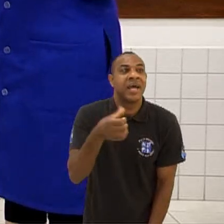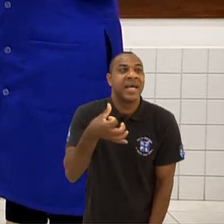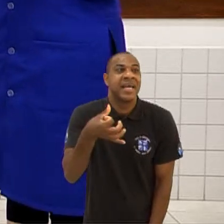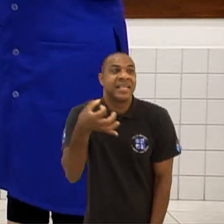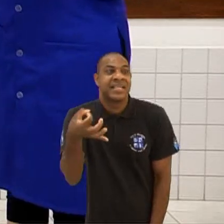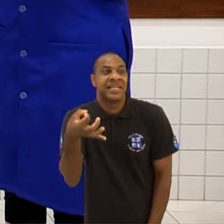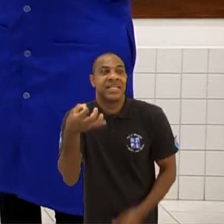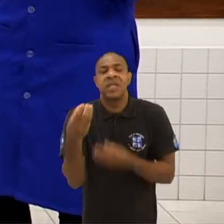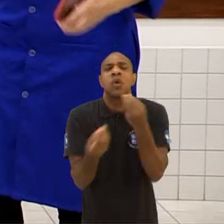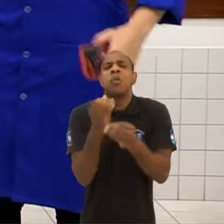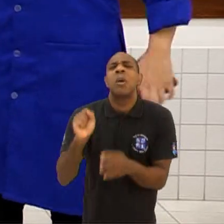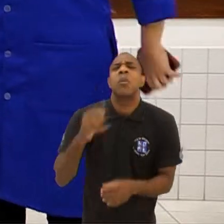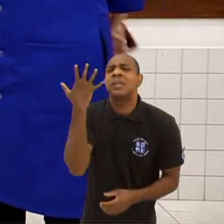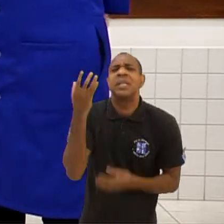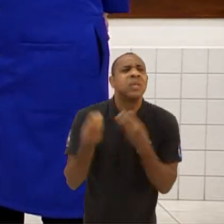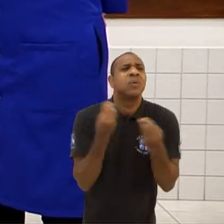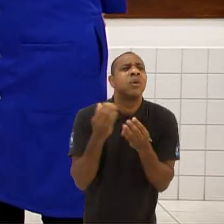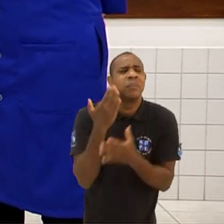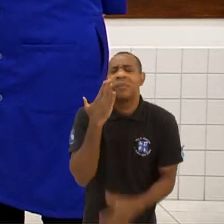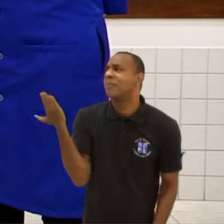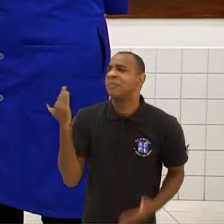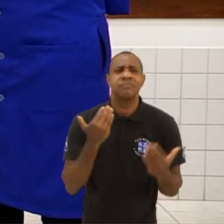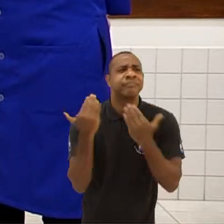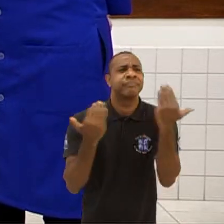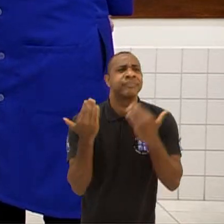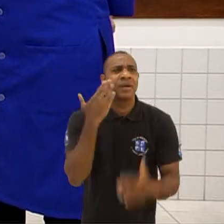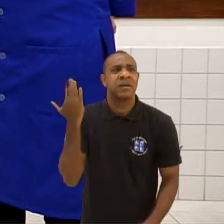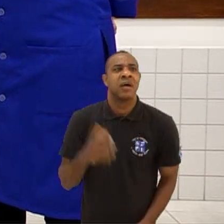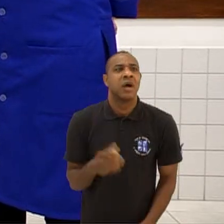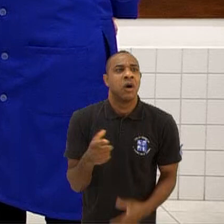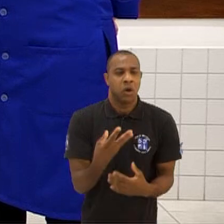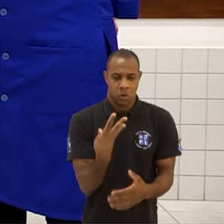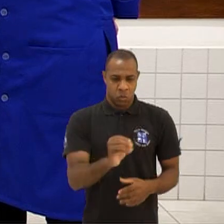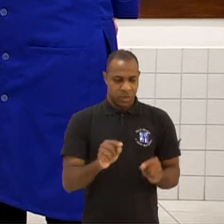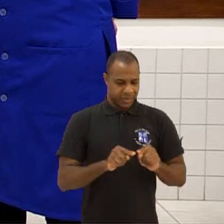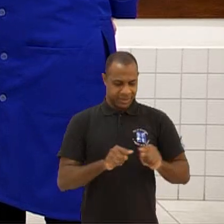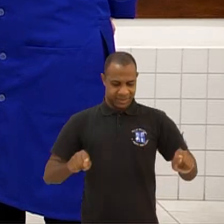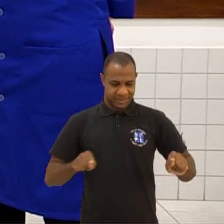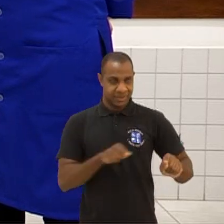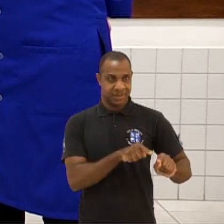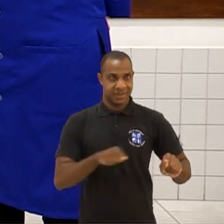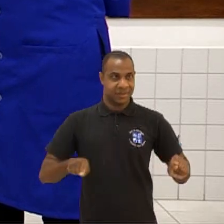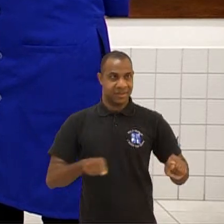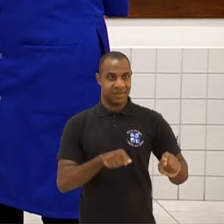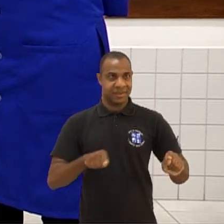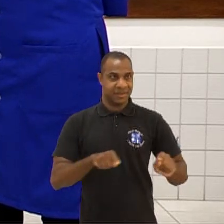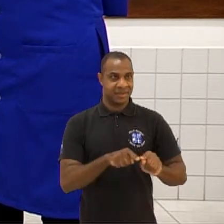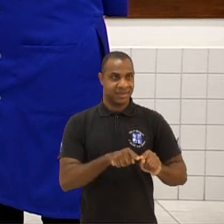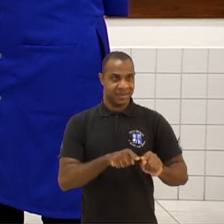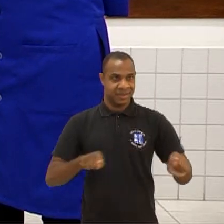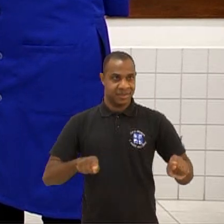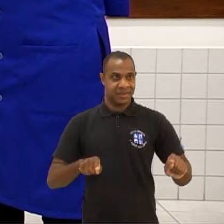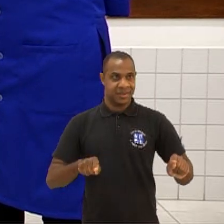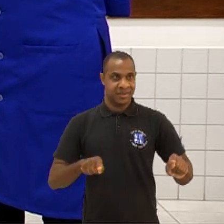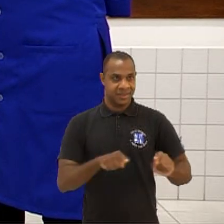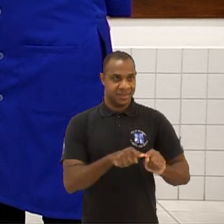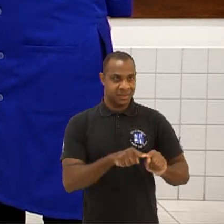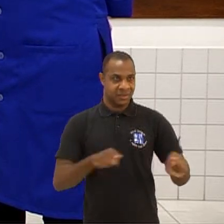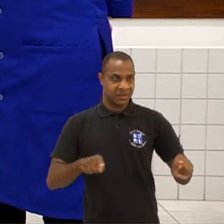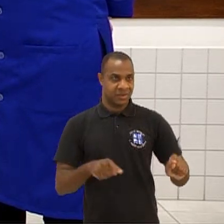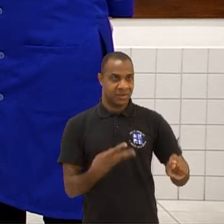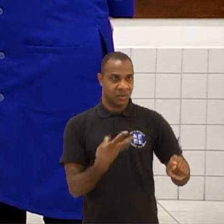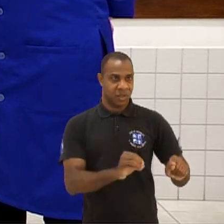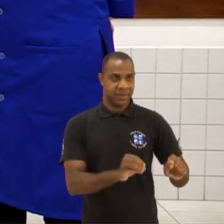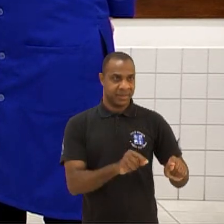como aconteceu isso aí, né? Então eu comparo lá, ó, 40, que é a medida desse lado, então eu tenho que ver essa figura como um triângulo menor